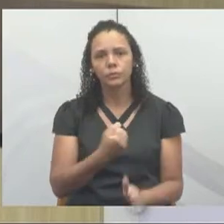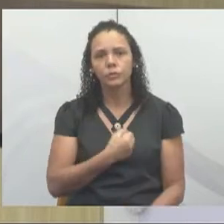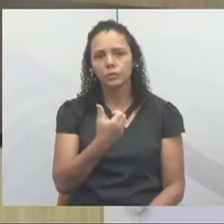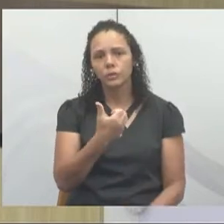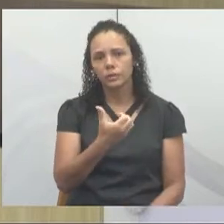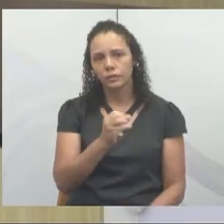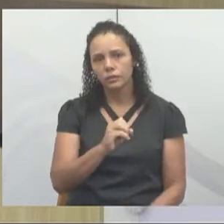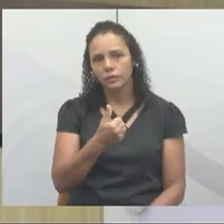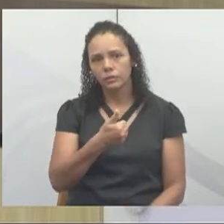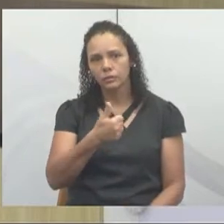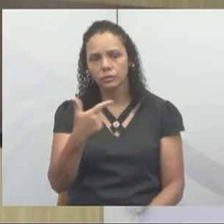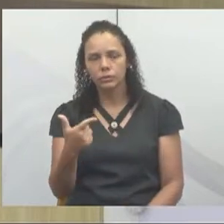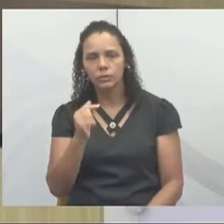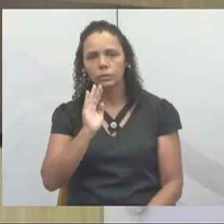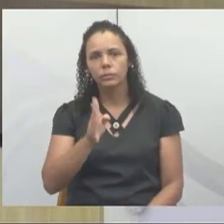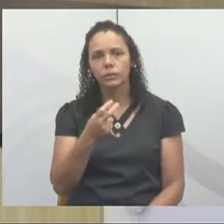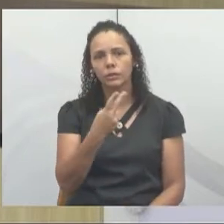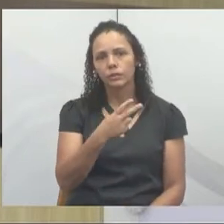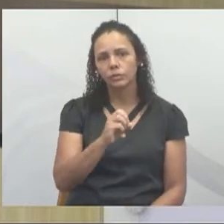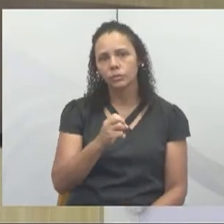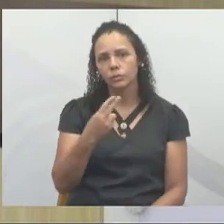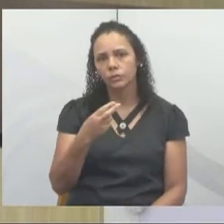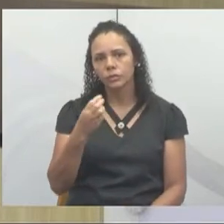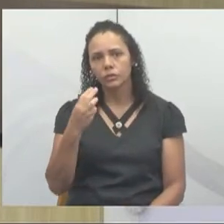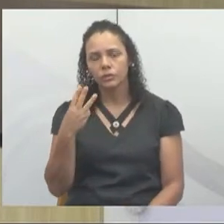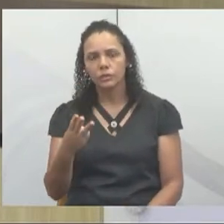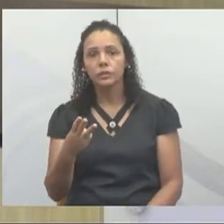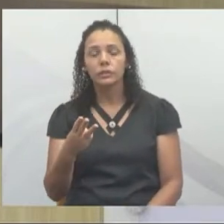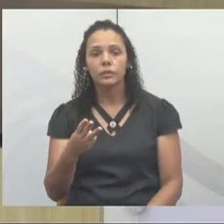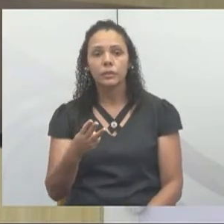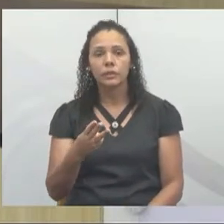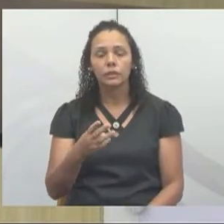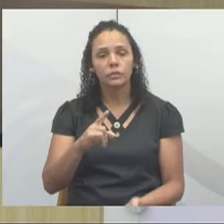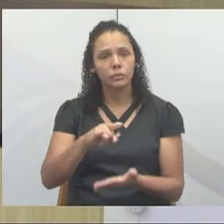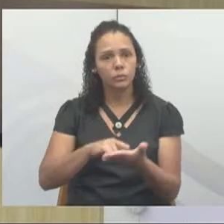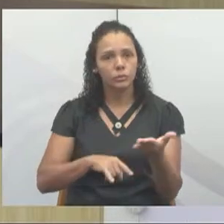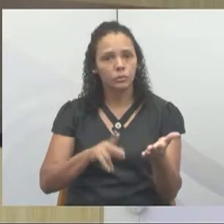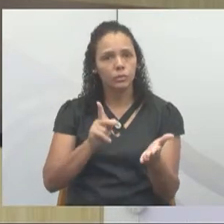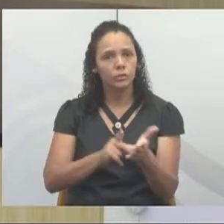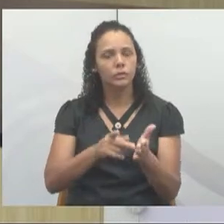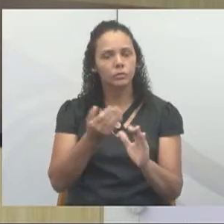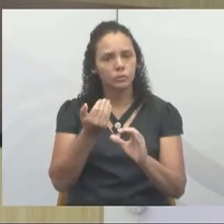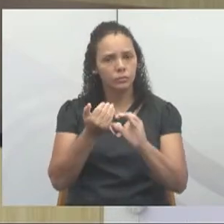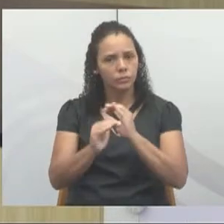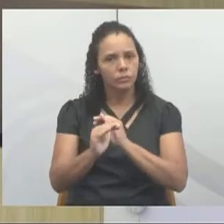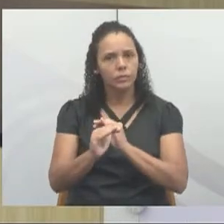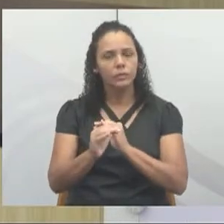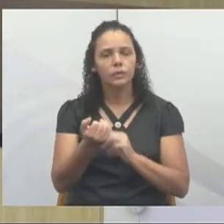012/2023, SL, publicado no Boletim Oficial do Município, número